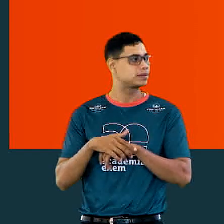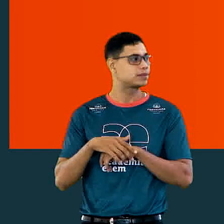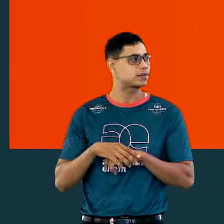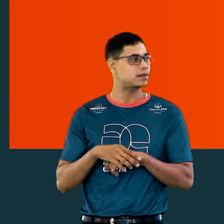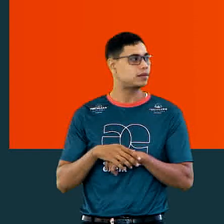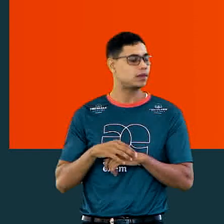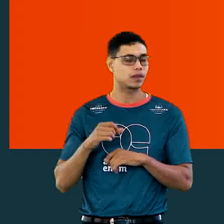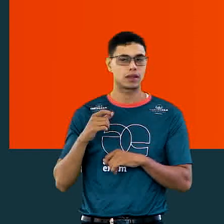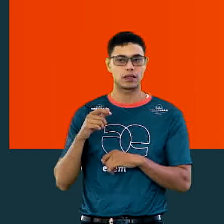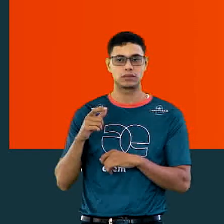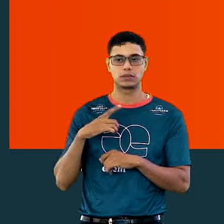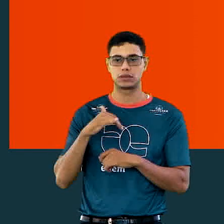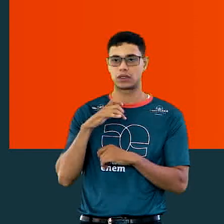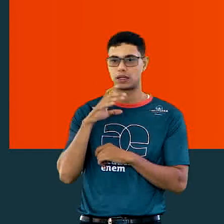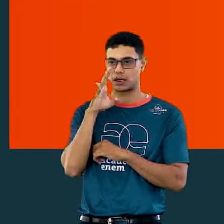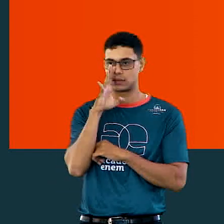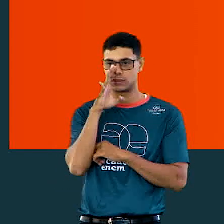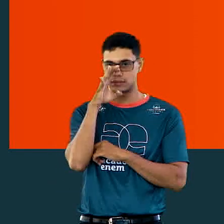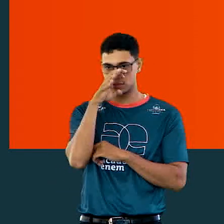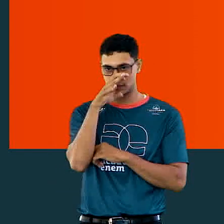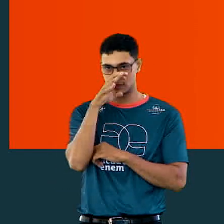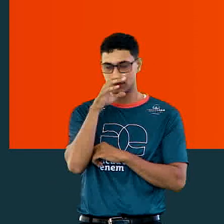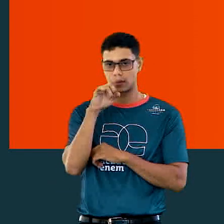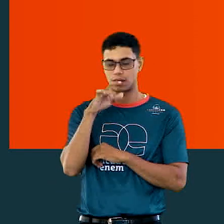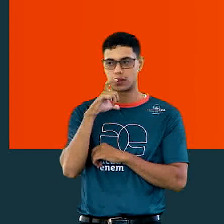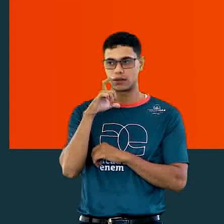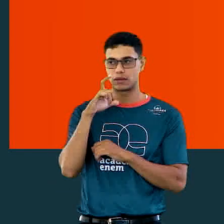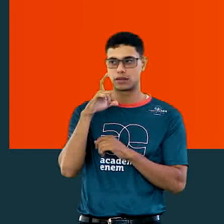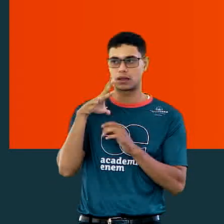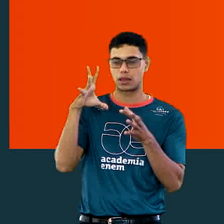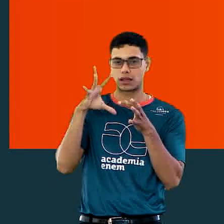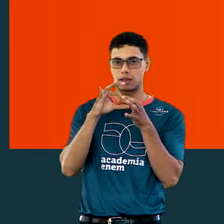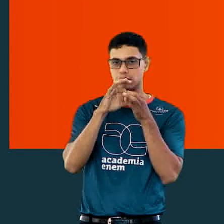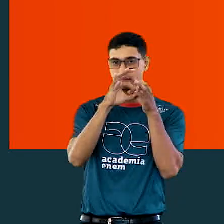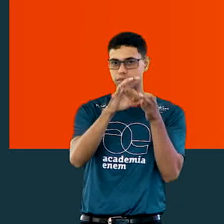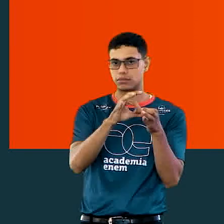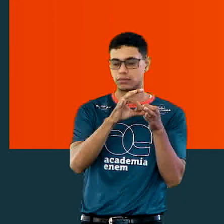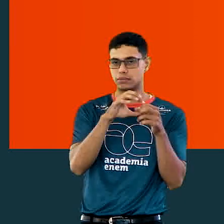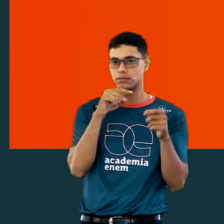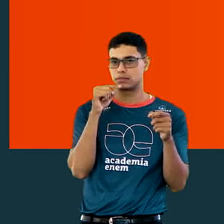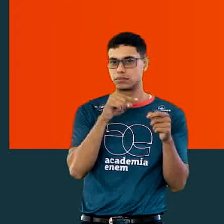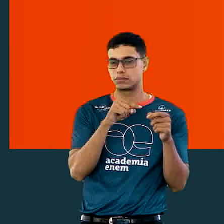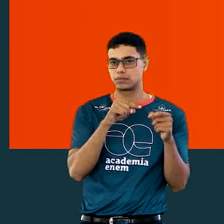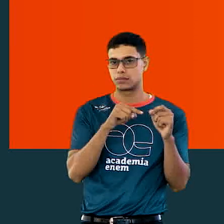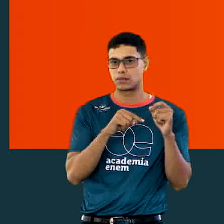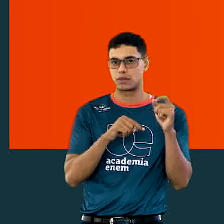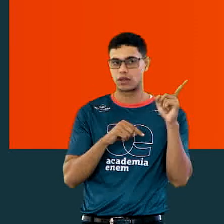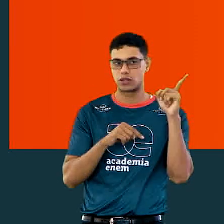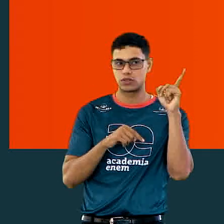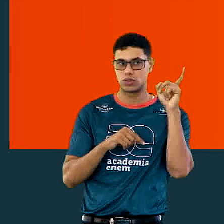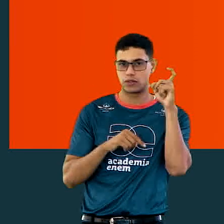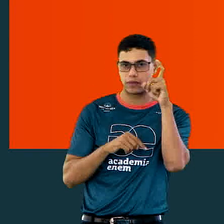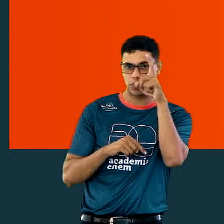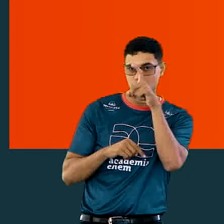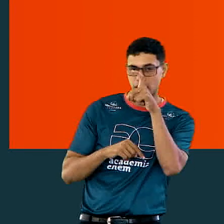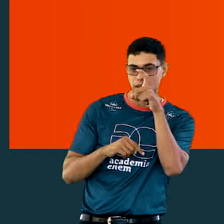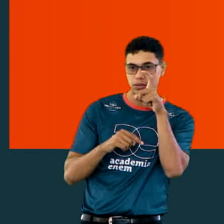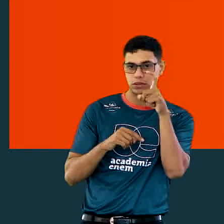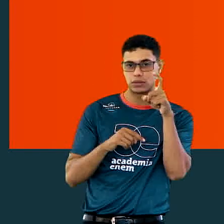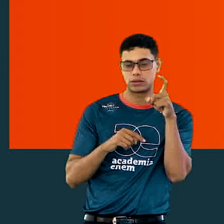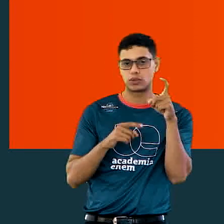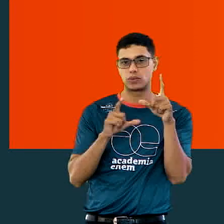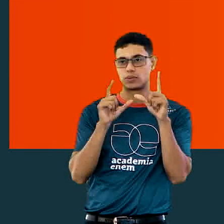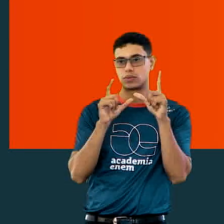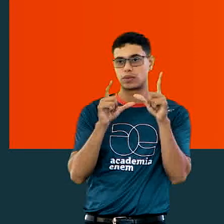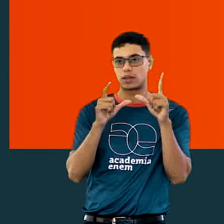Você concorda que a resistência é uma coisa vinculada à dificuldade com que